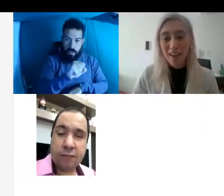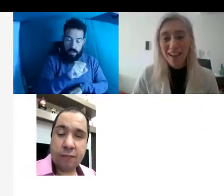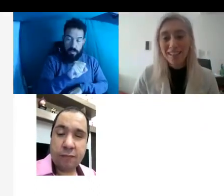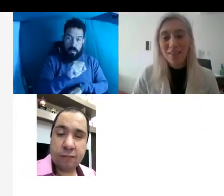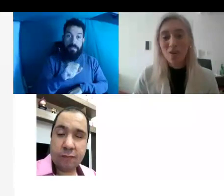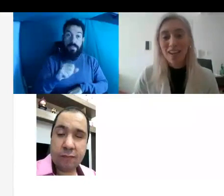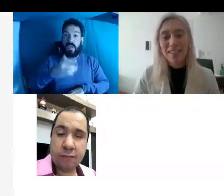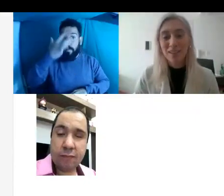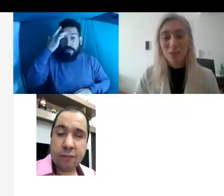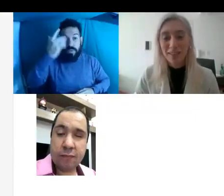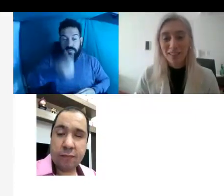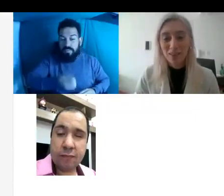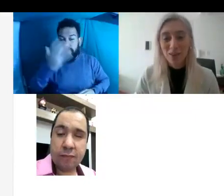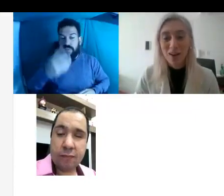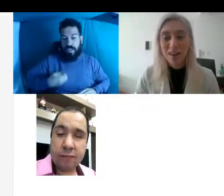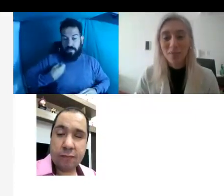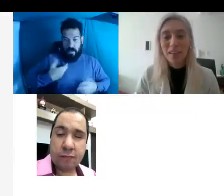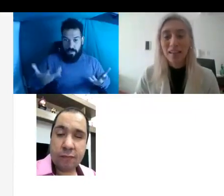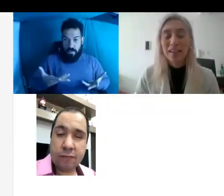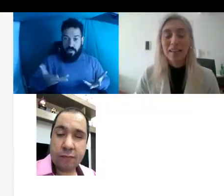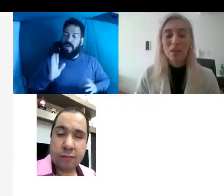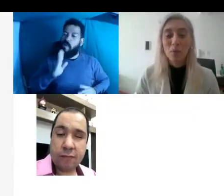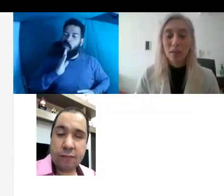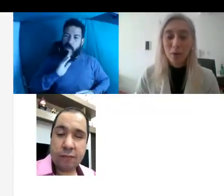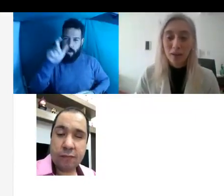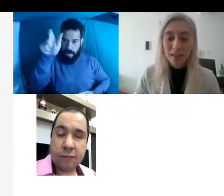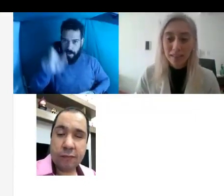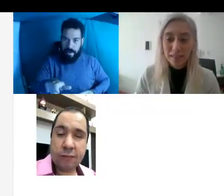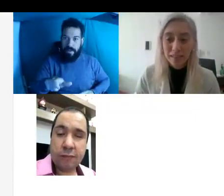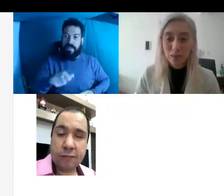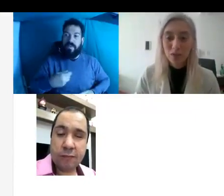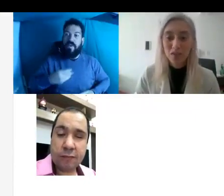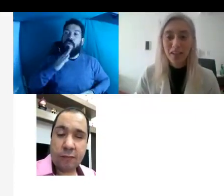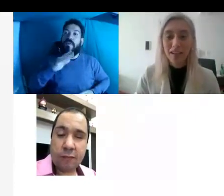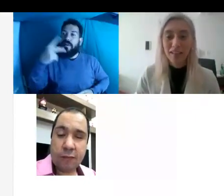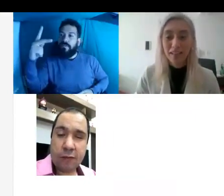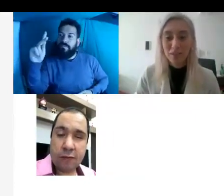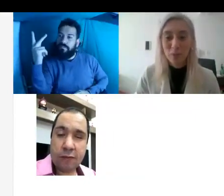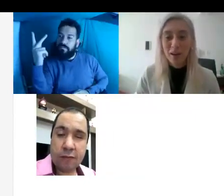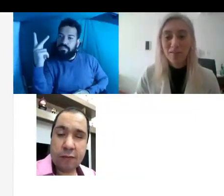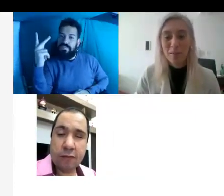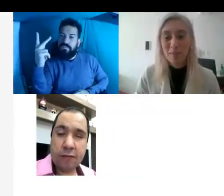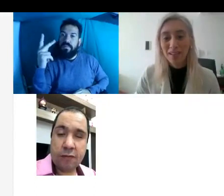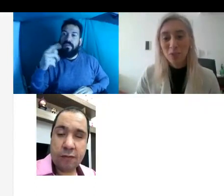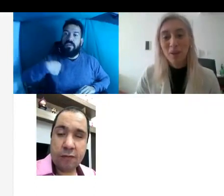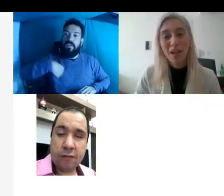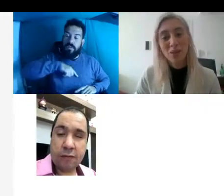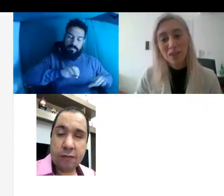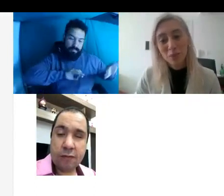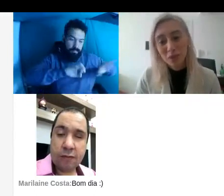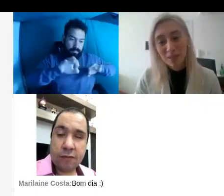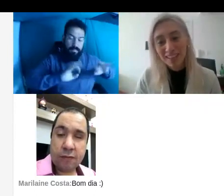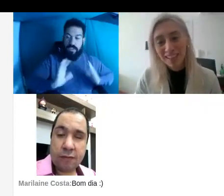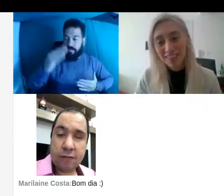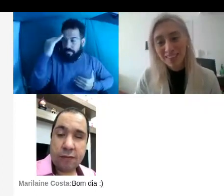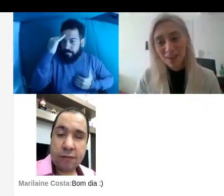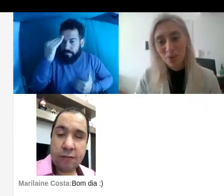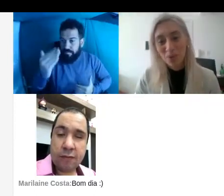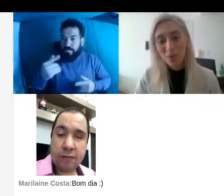Felipe, já te conhecem, conhecem a tua trajetória. Em nome da organização, já te agradeço previamente pela